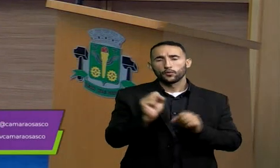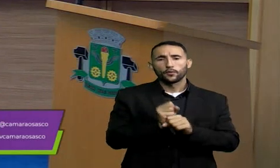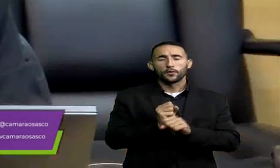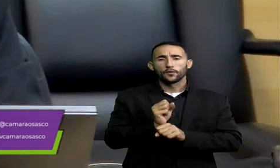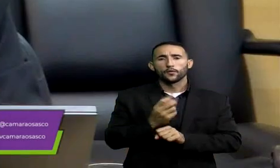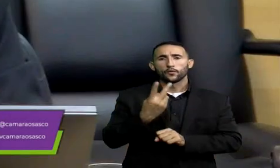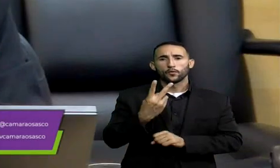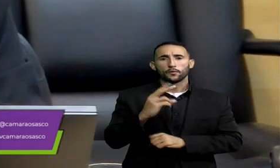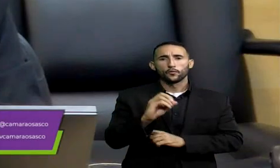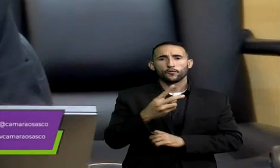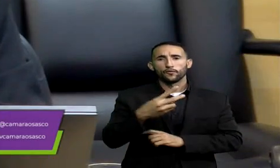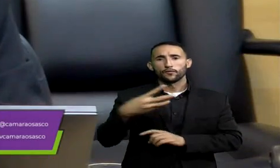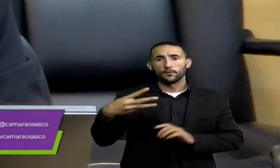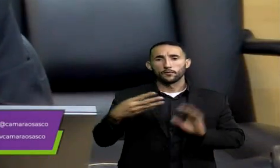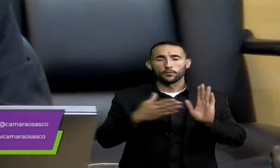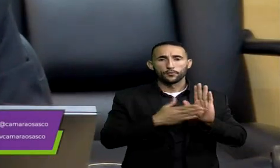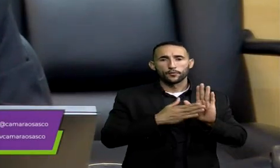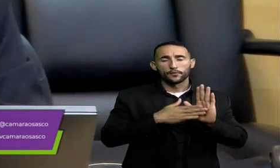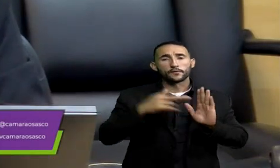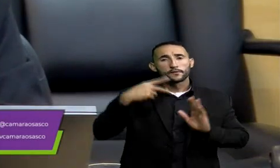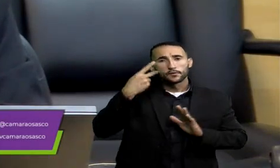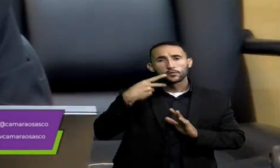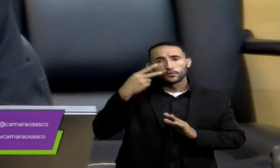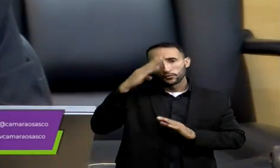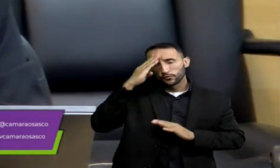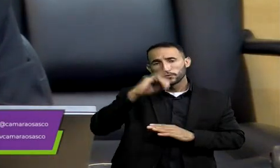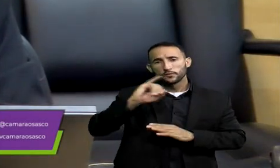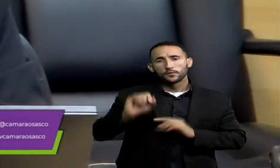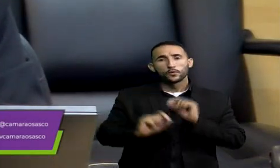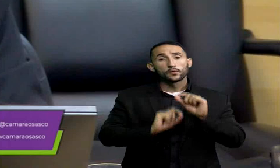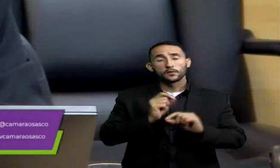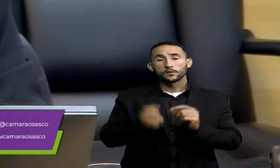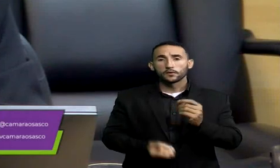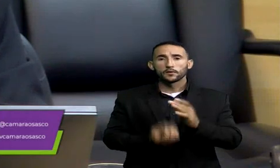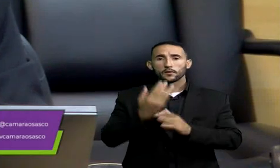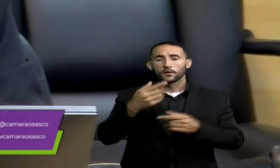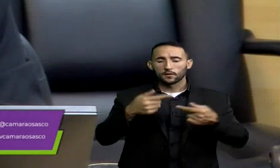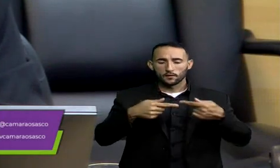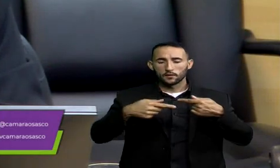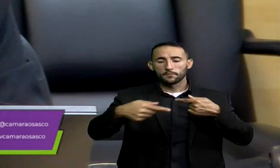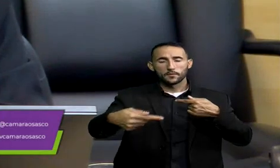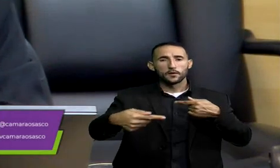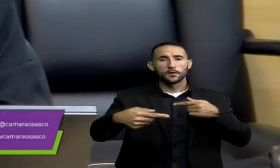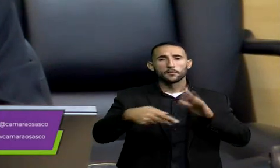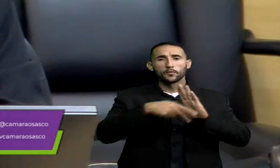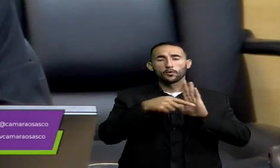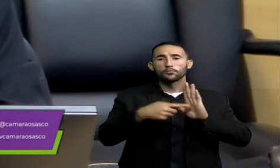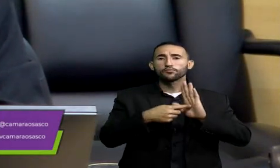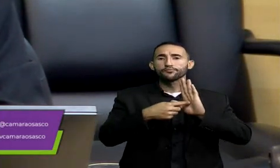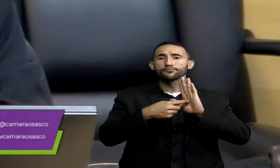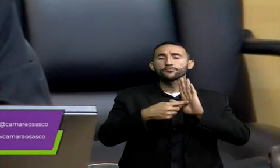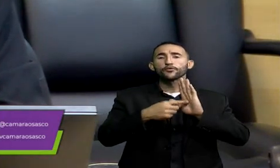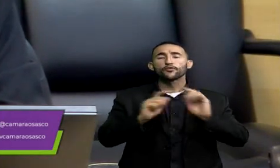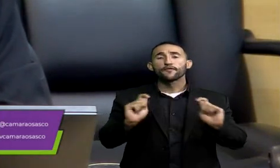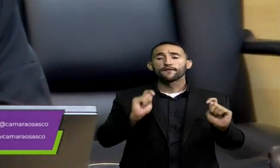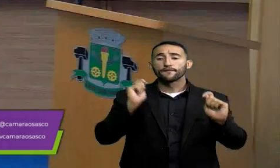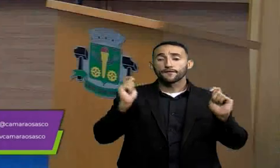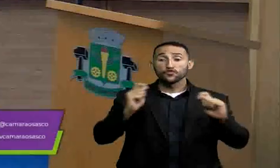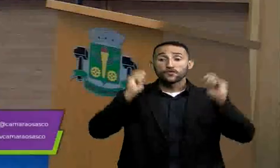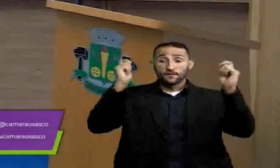do vereador Josias da juo institui a semana Municipal mostra Japão Festival